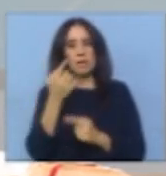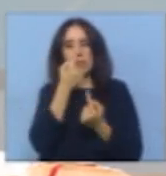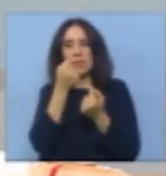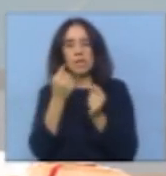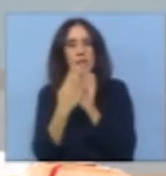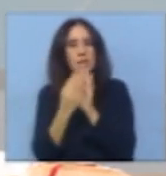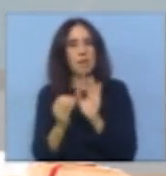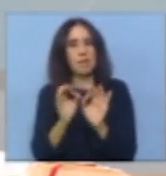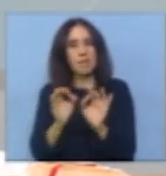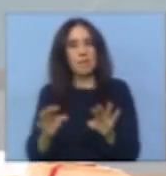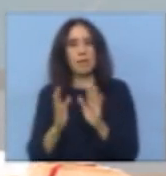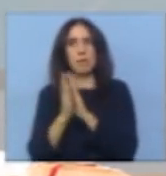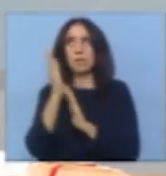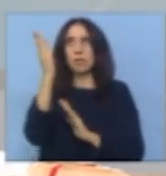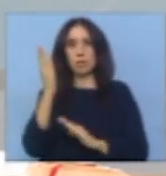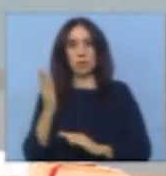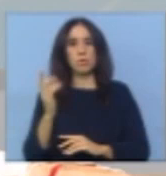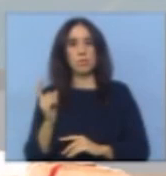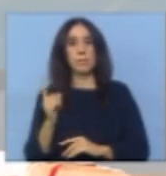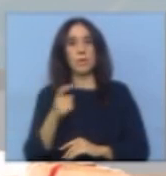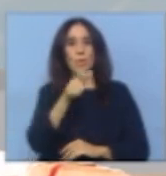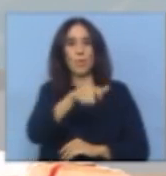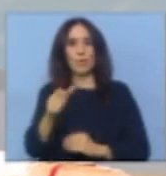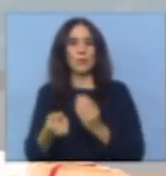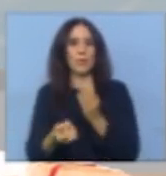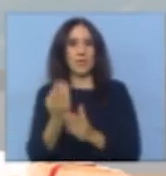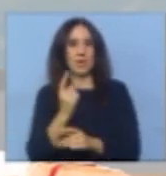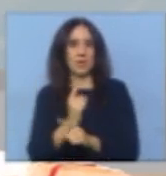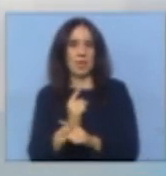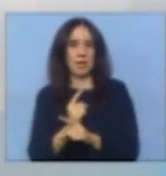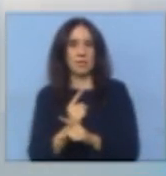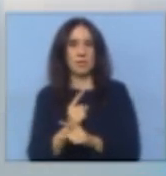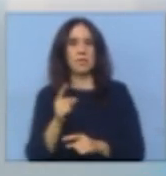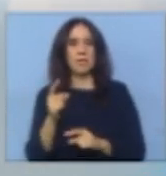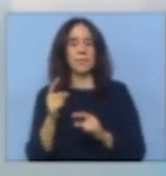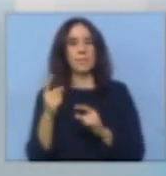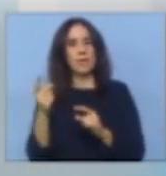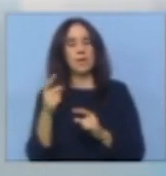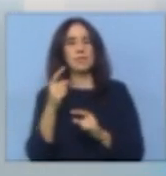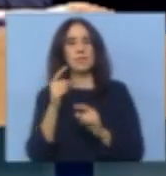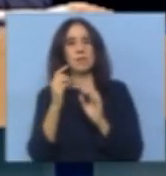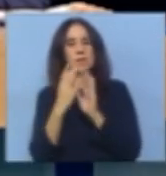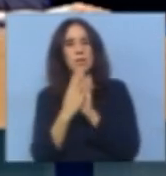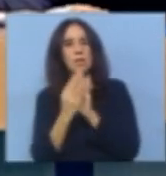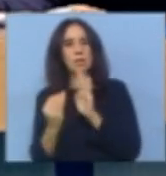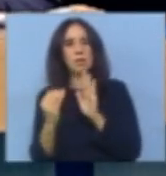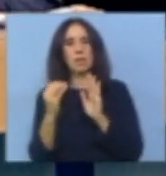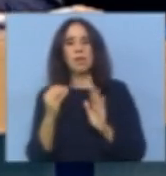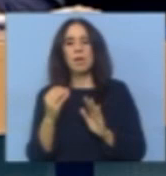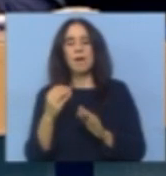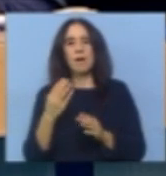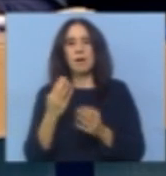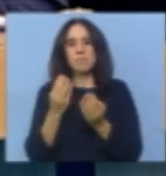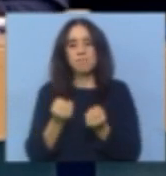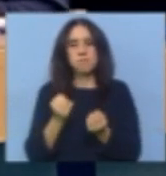de Deus, à qual os seres humanos foram criados. É essa imagem que não pode ser espezinhada,